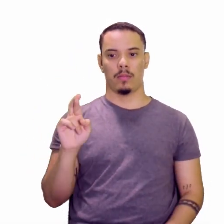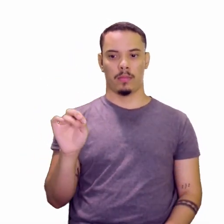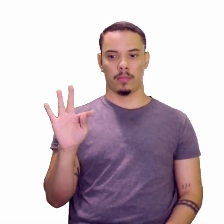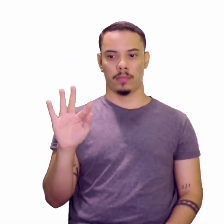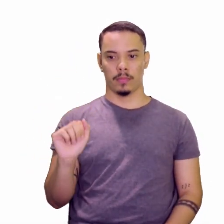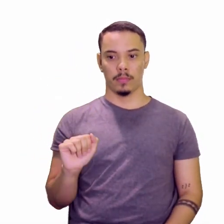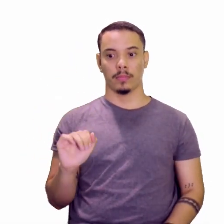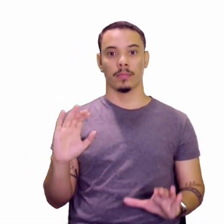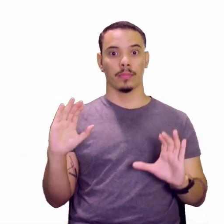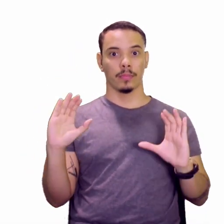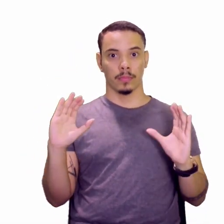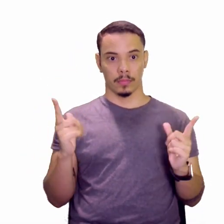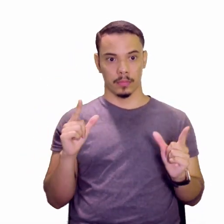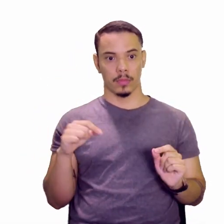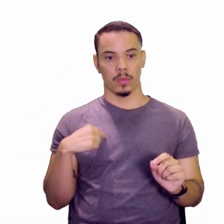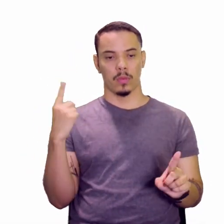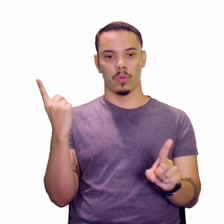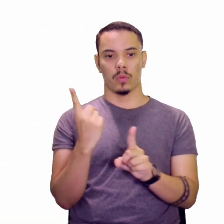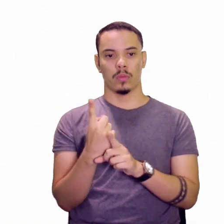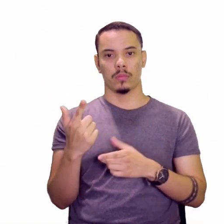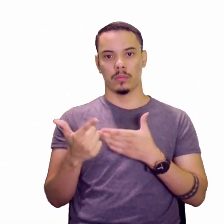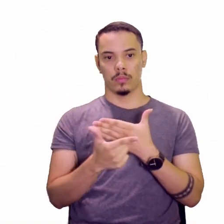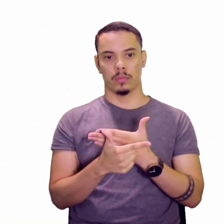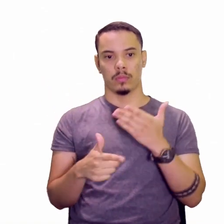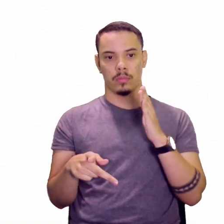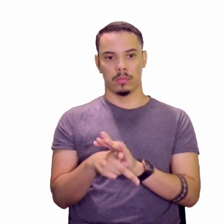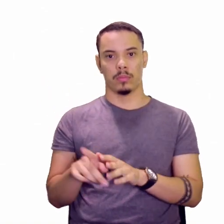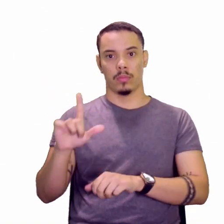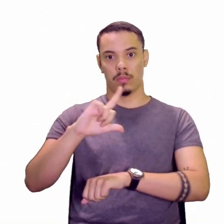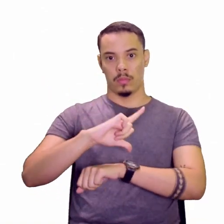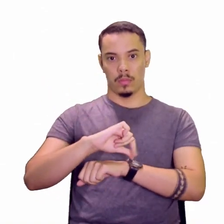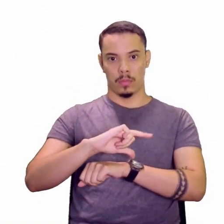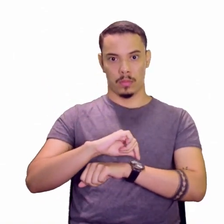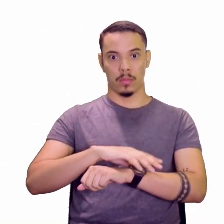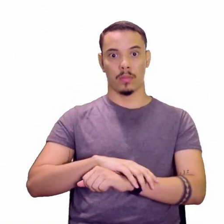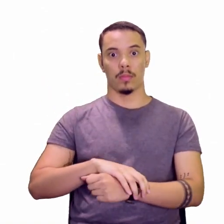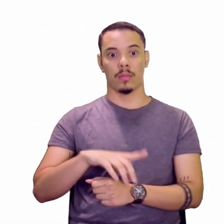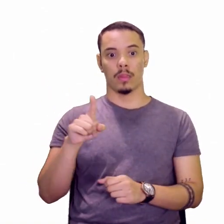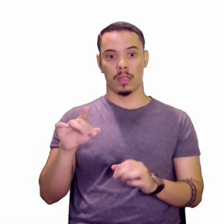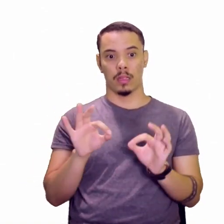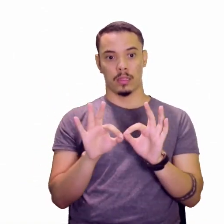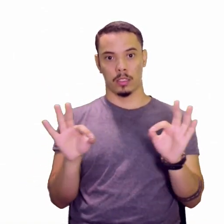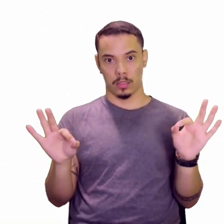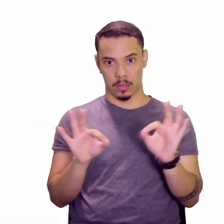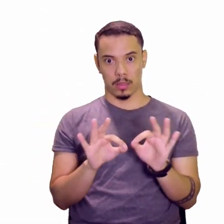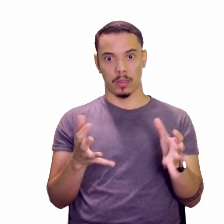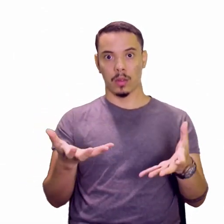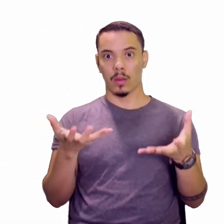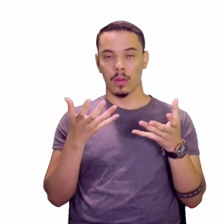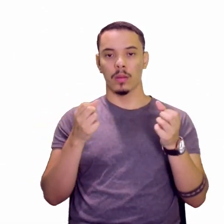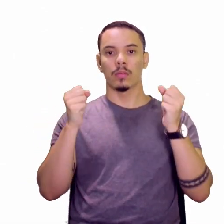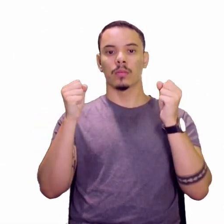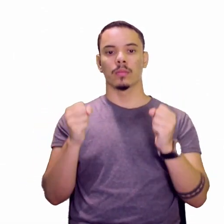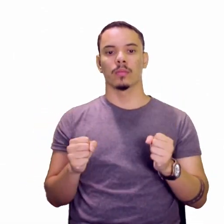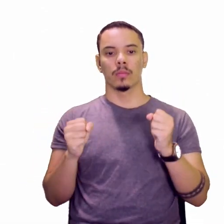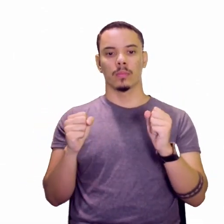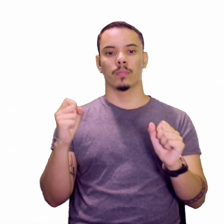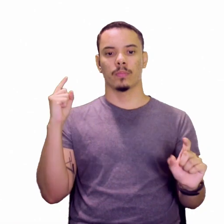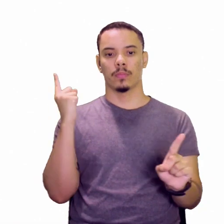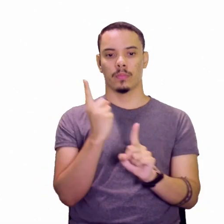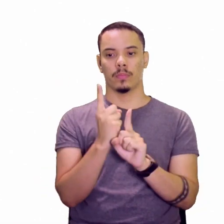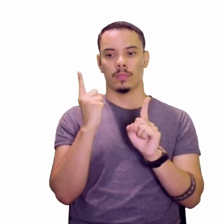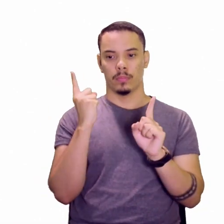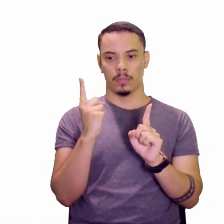Isso. Logo, eu vou encontrar a função horária da distância. Ou seja, essa distância que eu quero aqui, ela pode ser